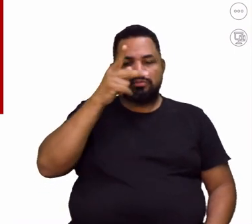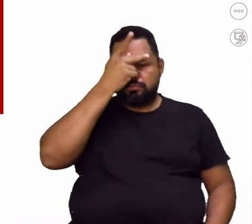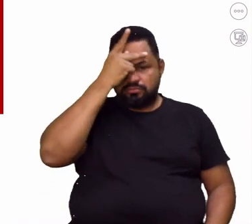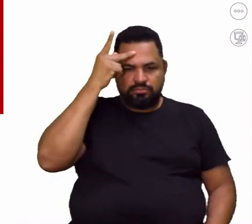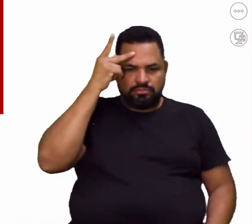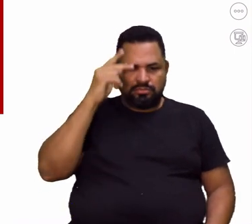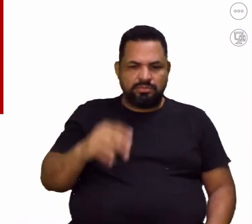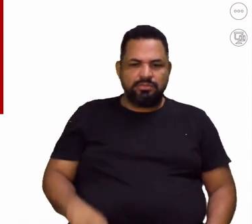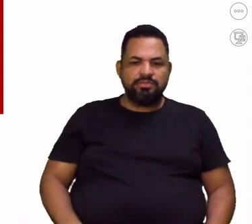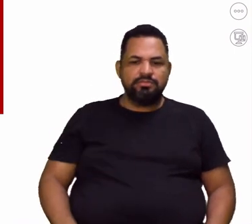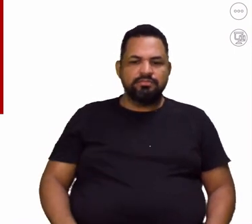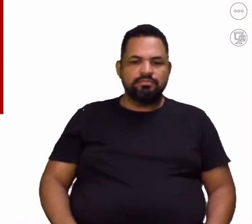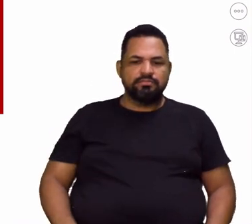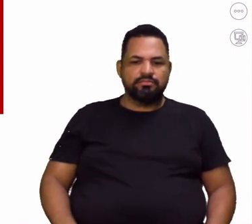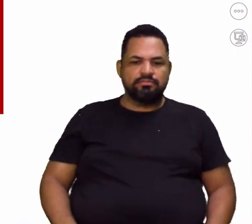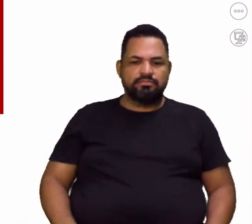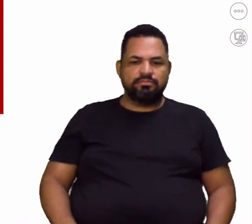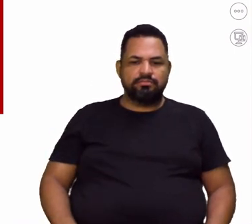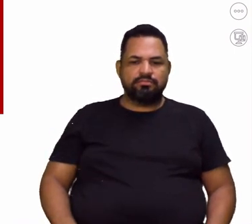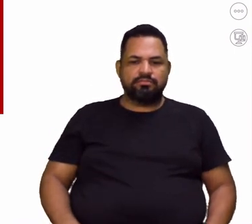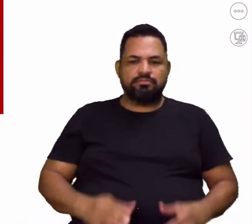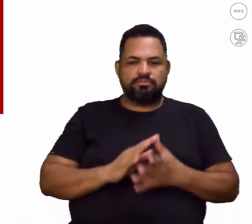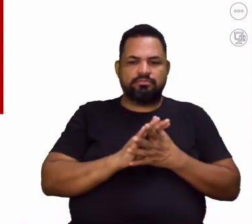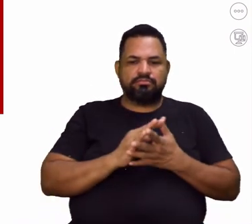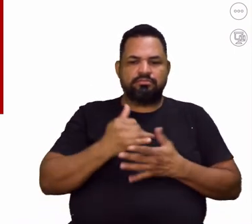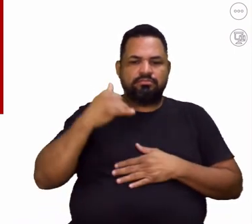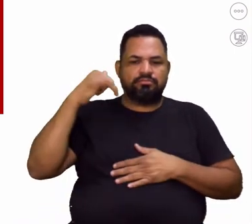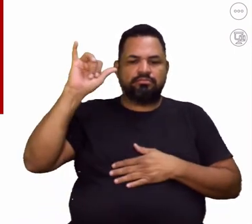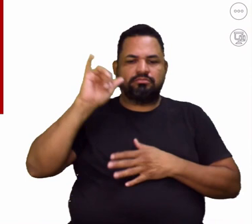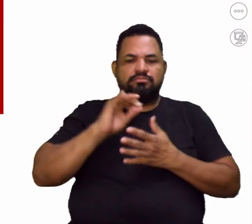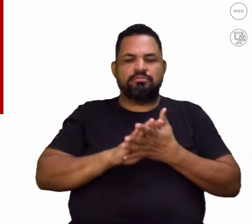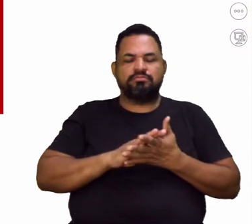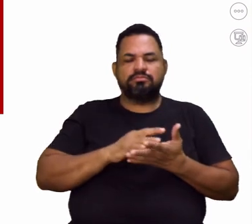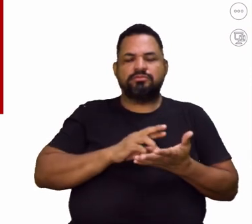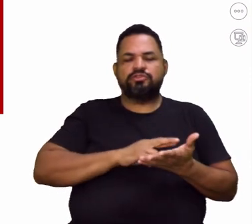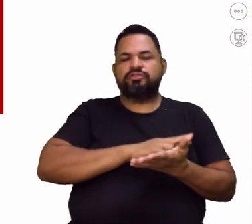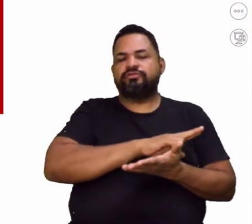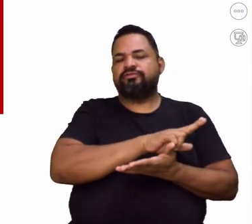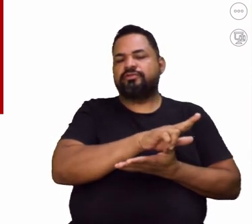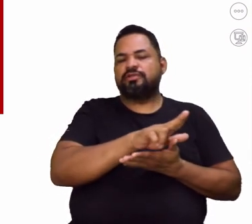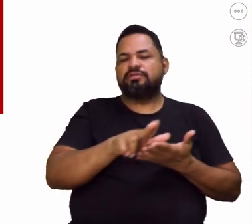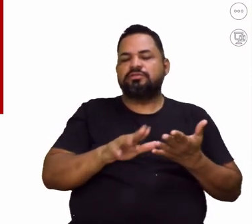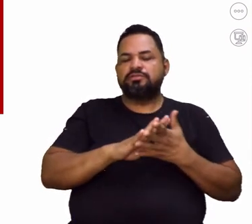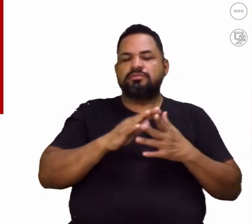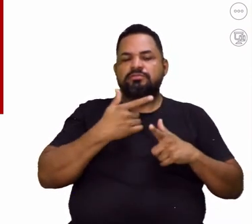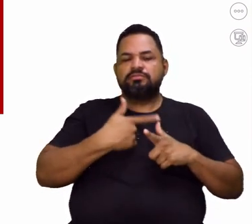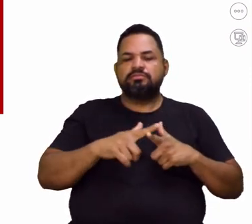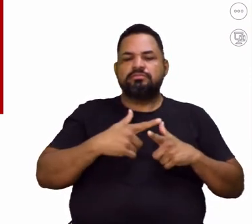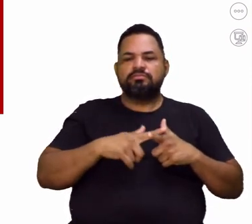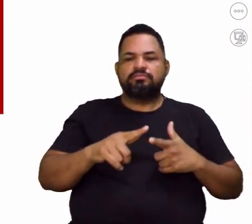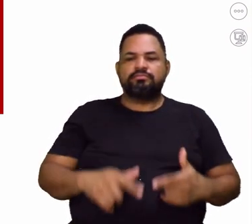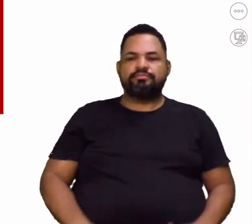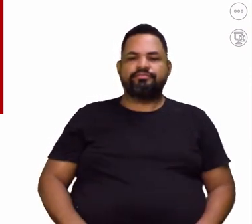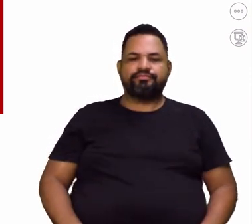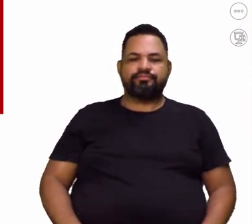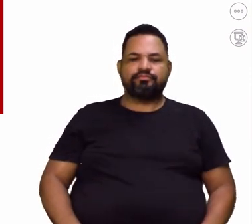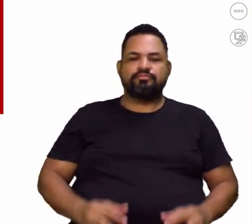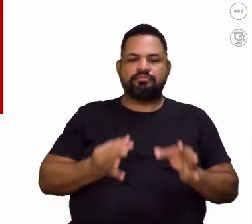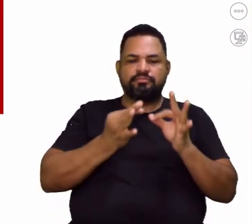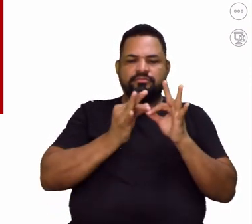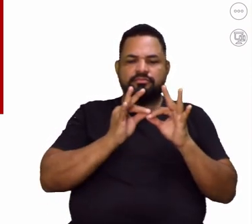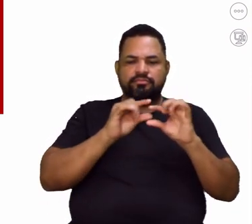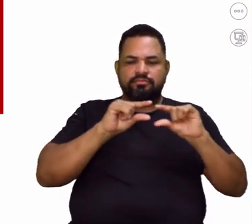outros. Aí o que, que nós temos assim? Assim evitarás muitos aborrecimentos. Aqui nós temos o quê? Uma frase